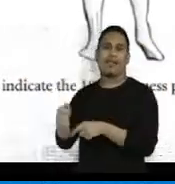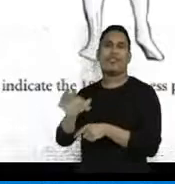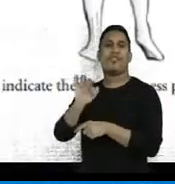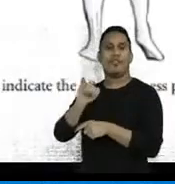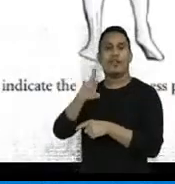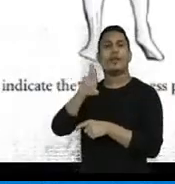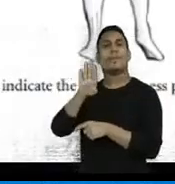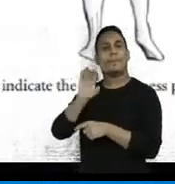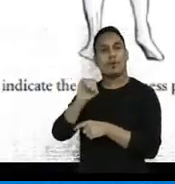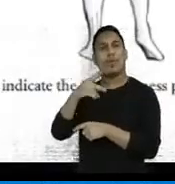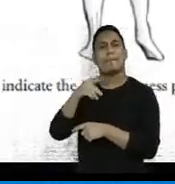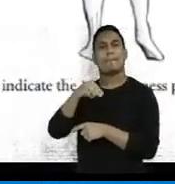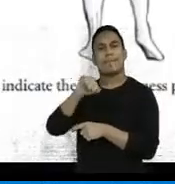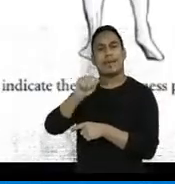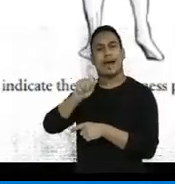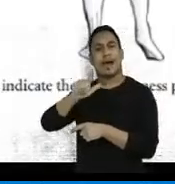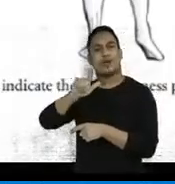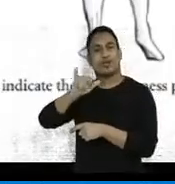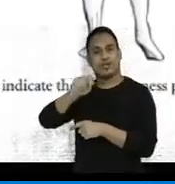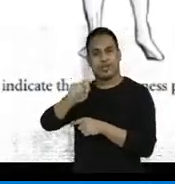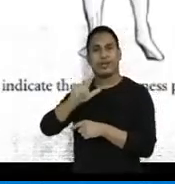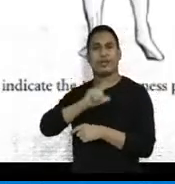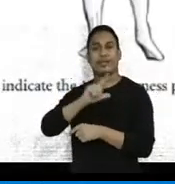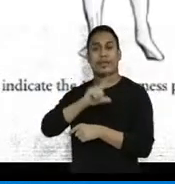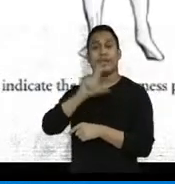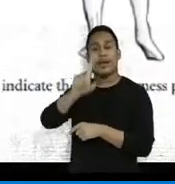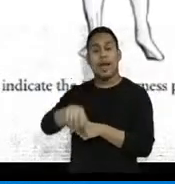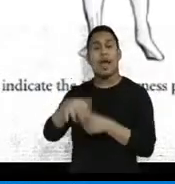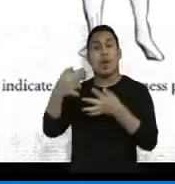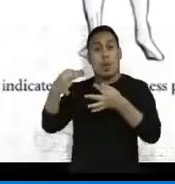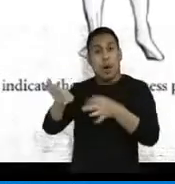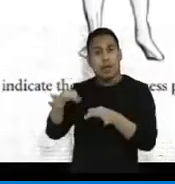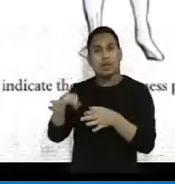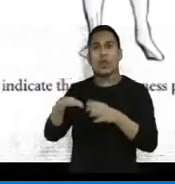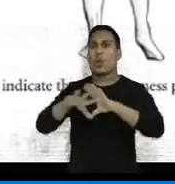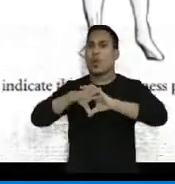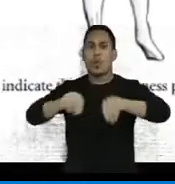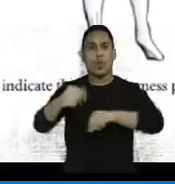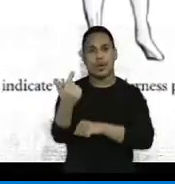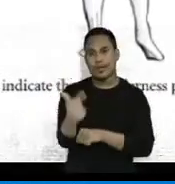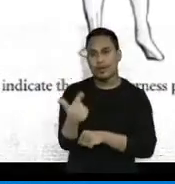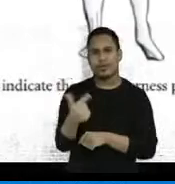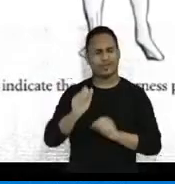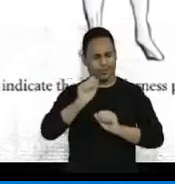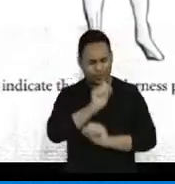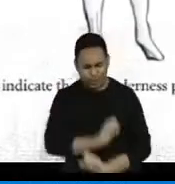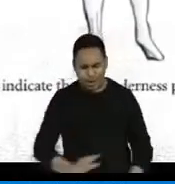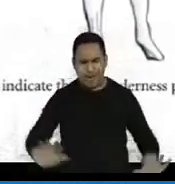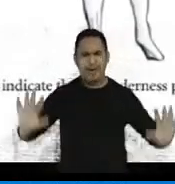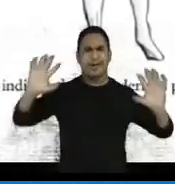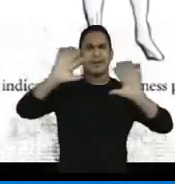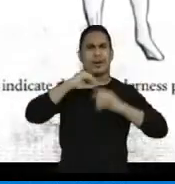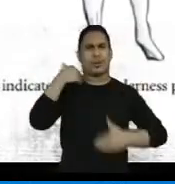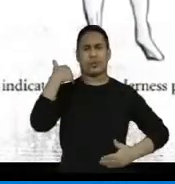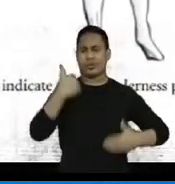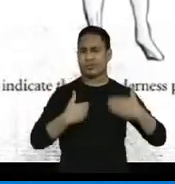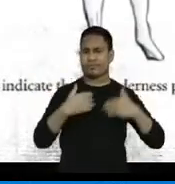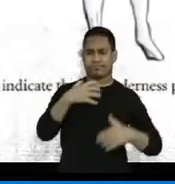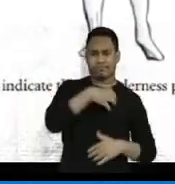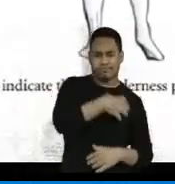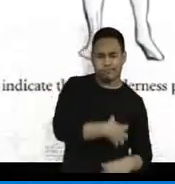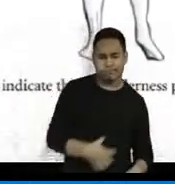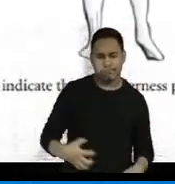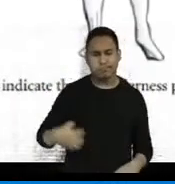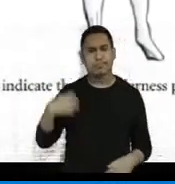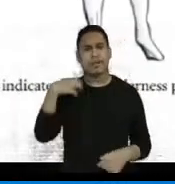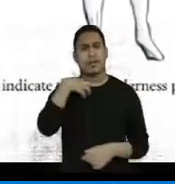é uma dor crônica, é uma dor generalizada em várias regiões do corpo, né? Tórax, ombro, pescoço, membros